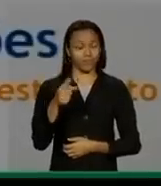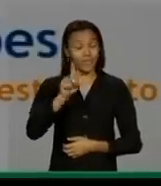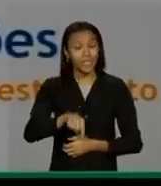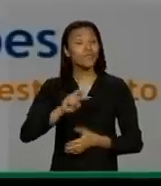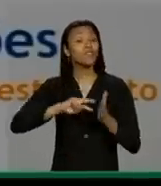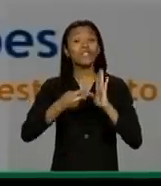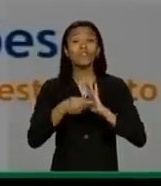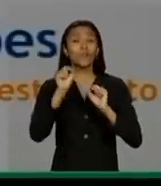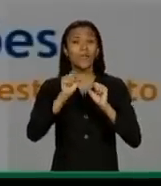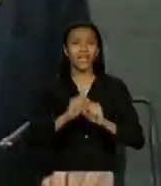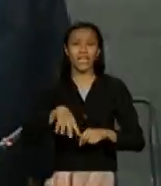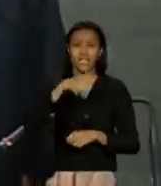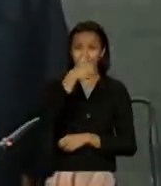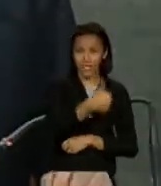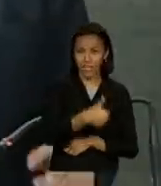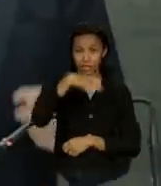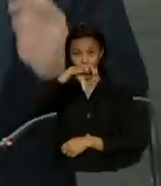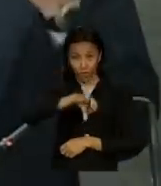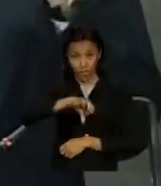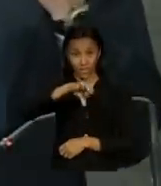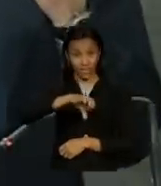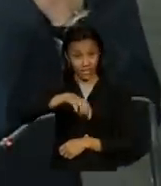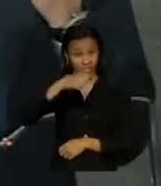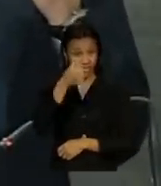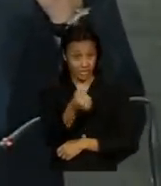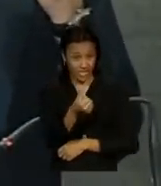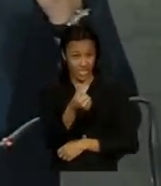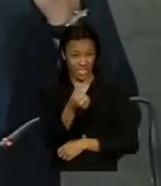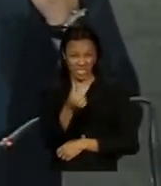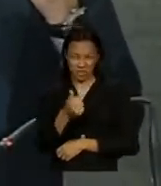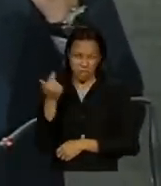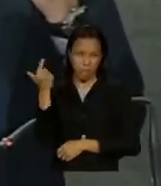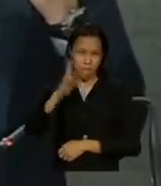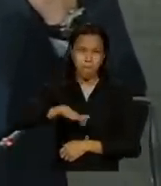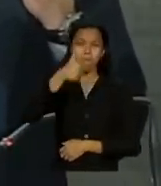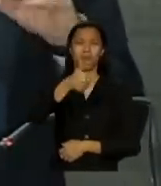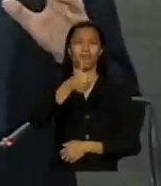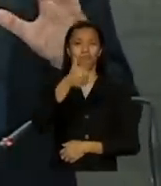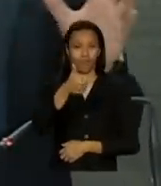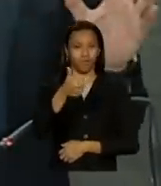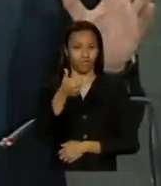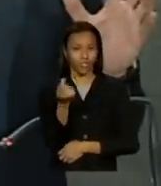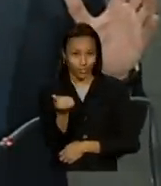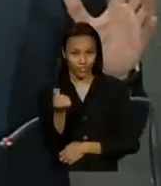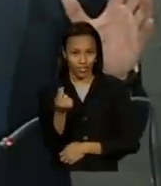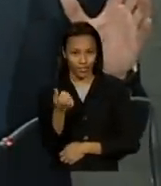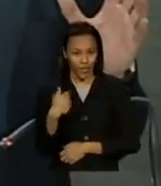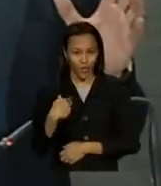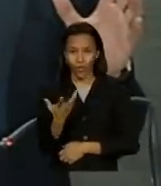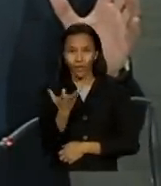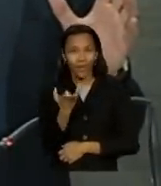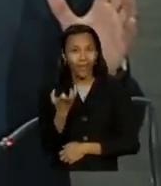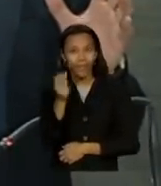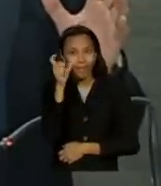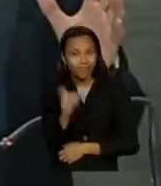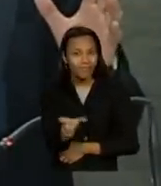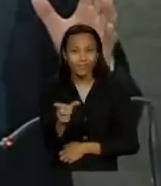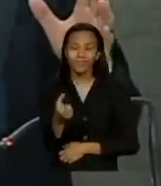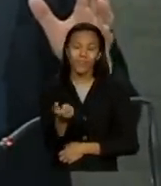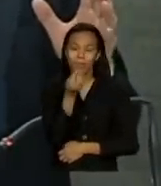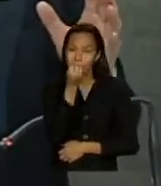significa 196 vezes cada real aplicado aí eu Brino que eu tô louco para achar um negócio desse para mim